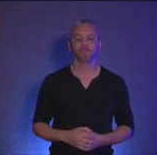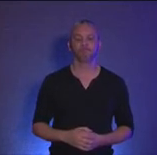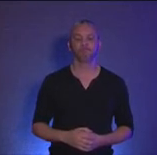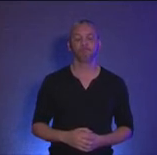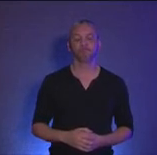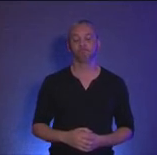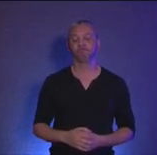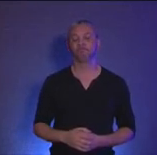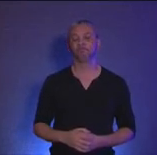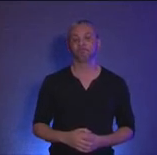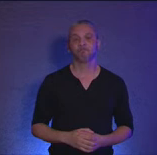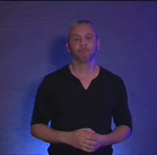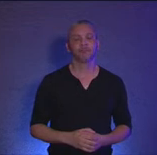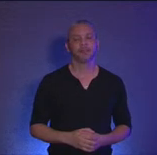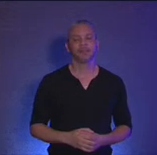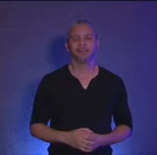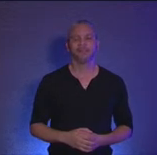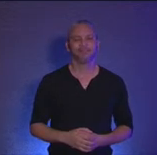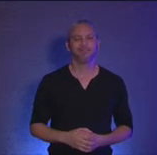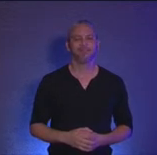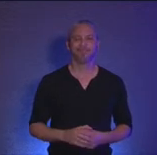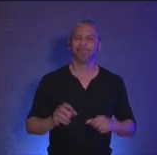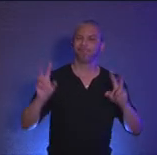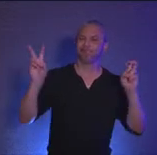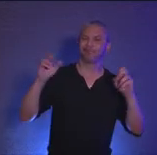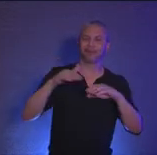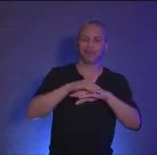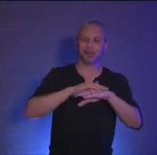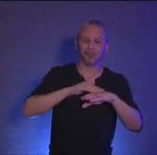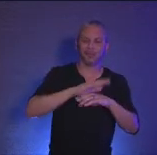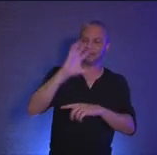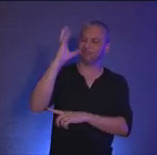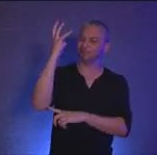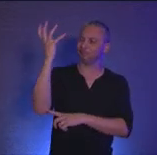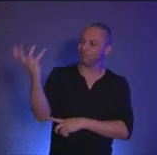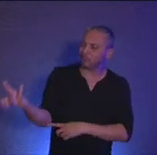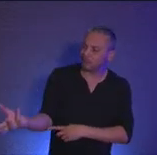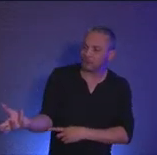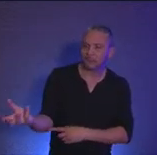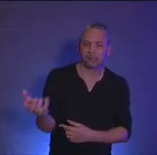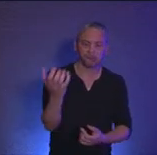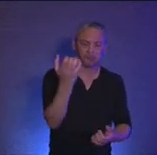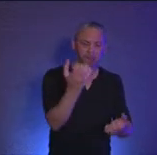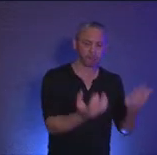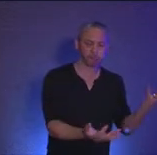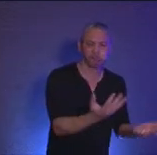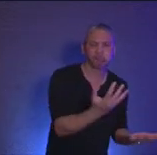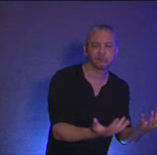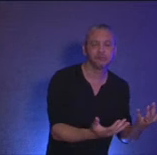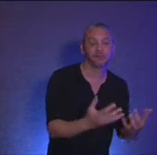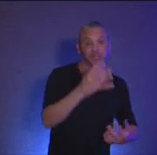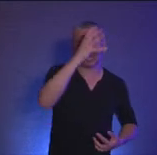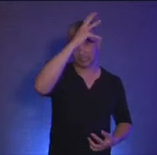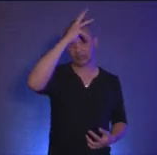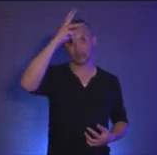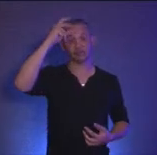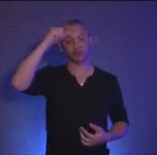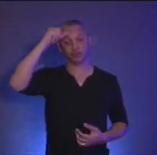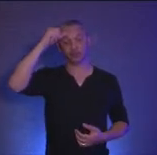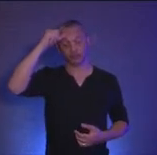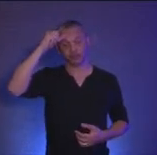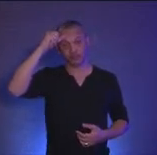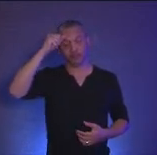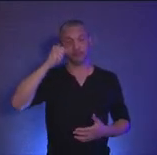Bom, muito se debate, né, sobre desmatamento e queimadas na Amazônia e esse combate